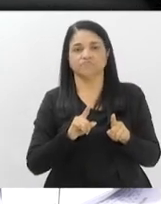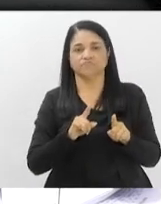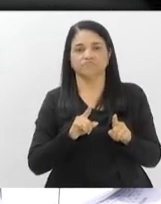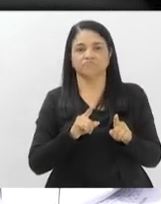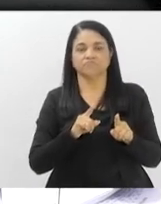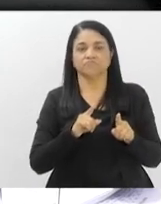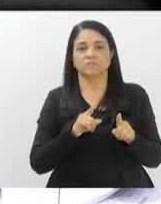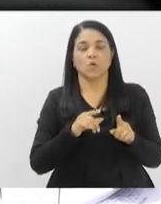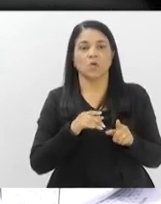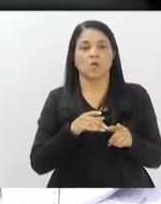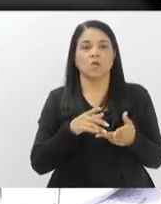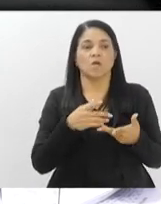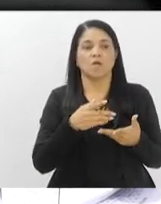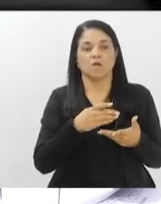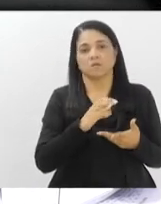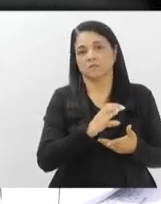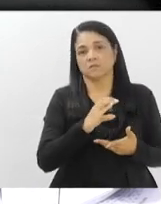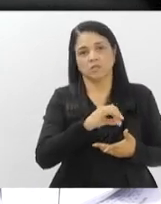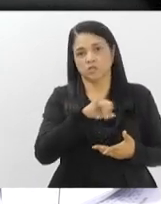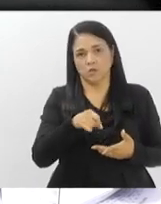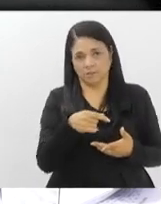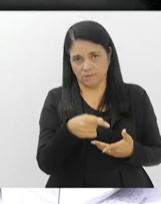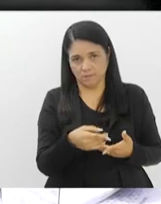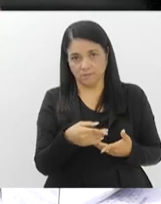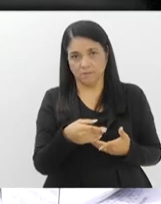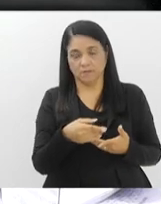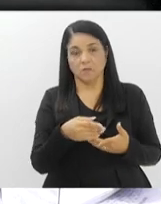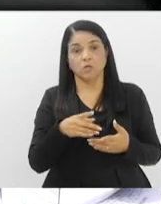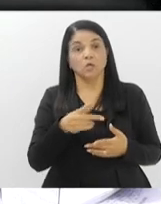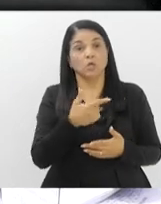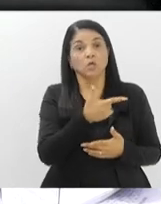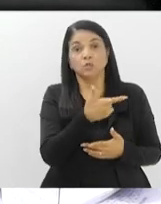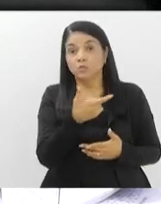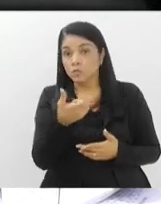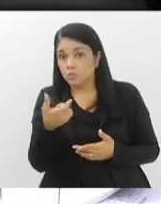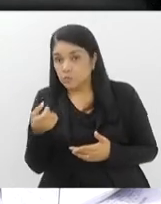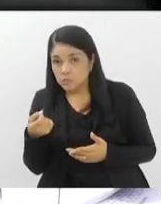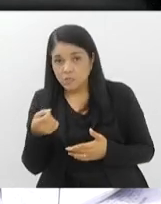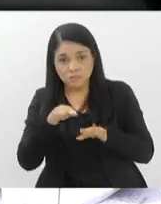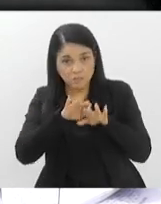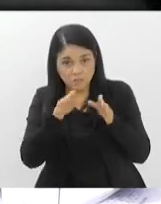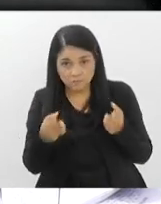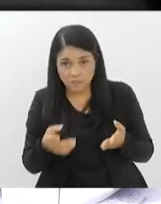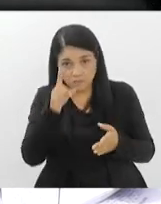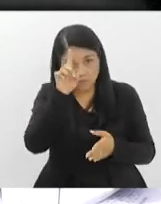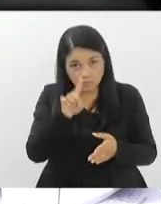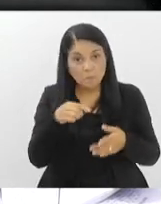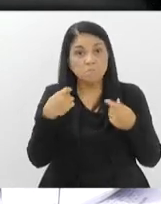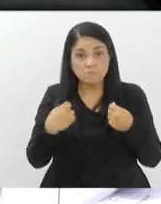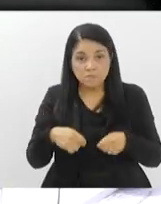Nem que seja 200 mesas diretoras, todas têm que ouvir a CCJ.